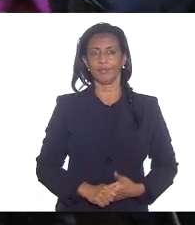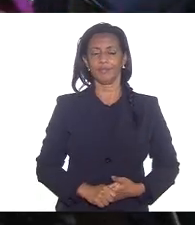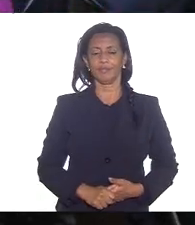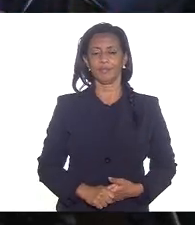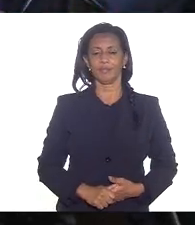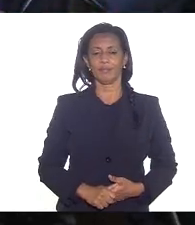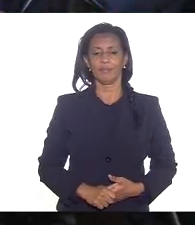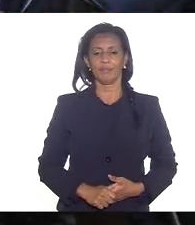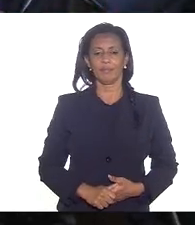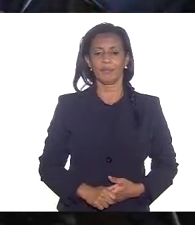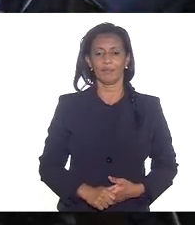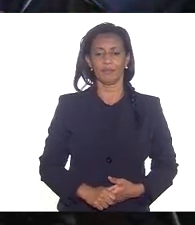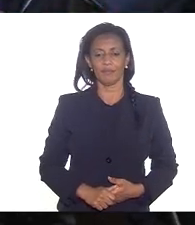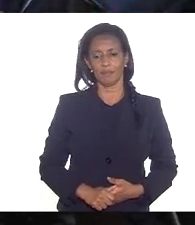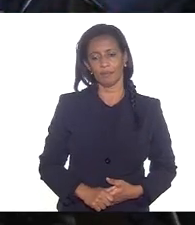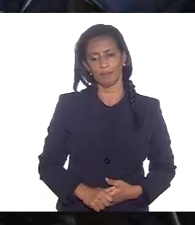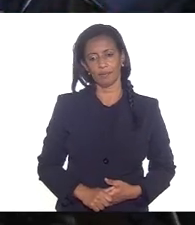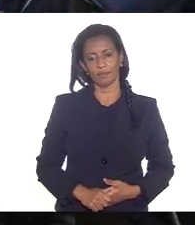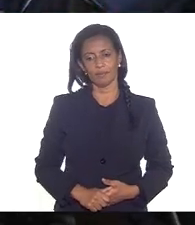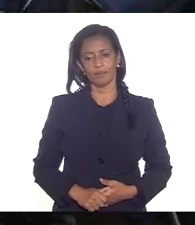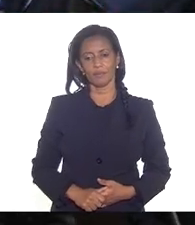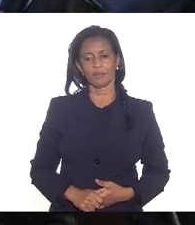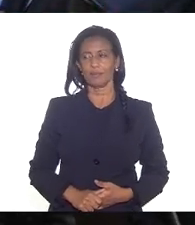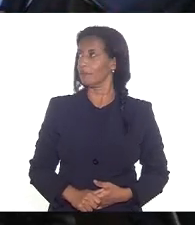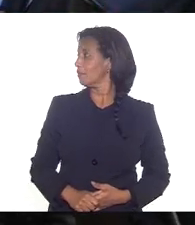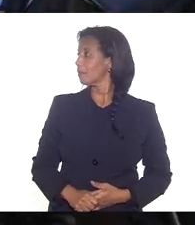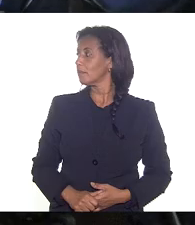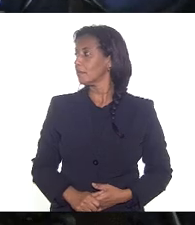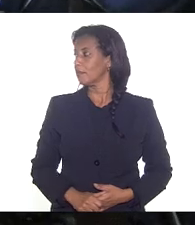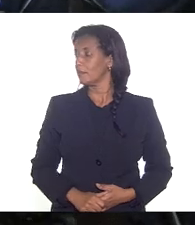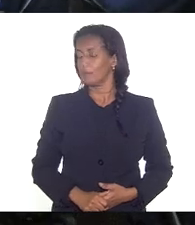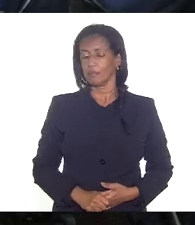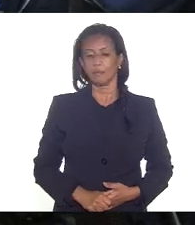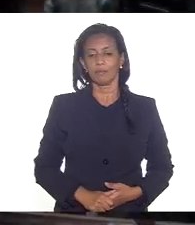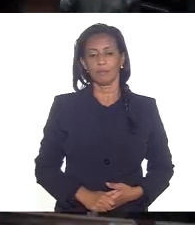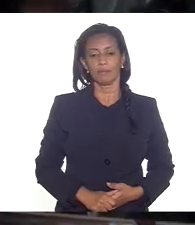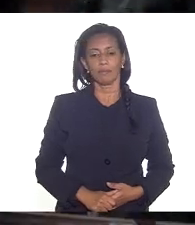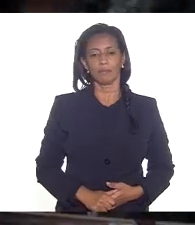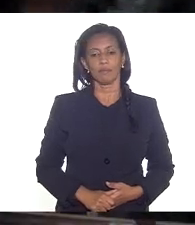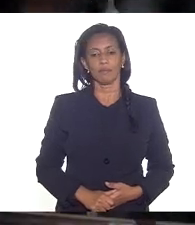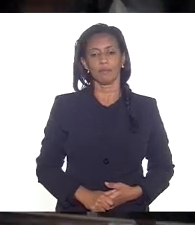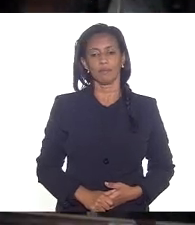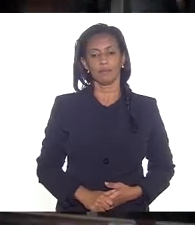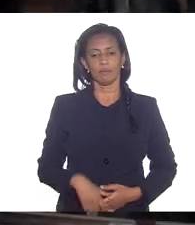enfermeira Rejane waldeck Renata e depois da adição de Freitas